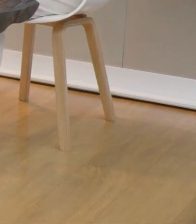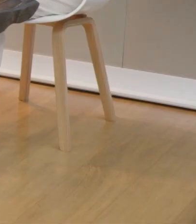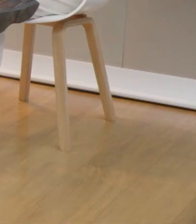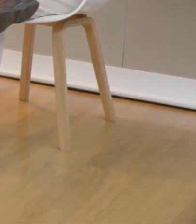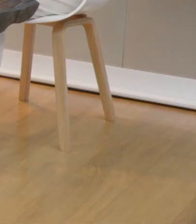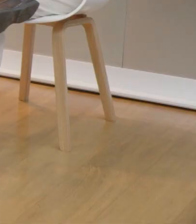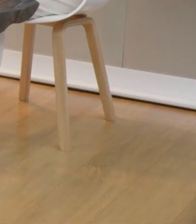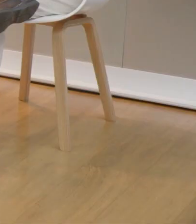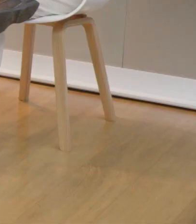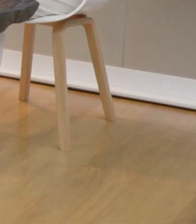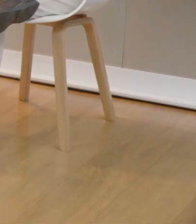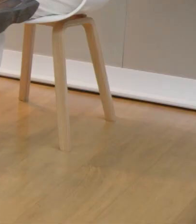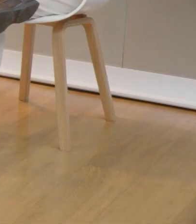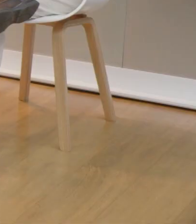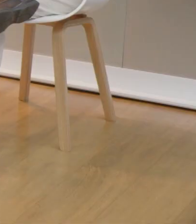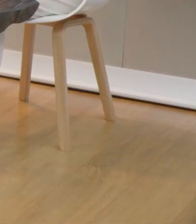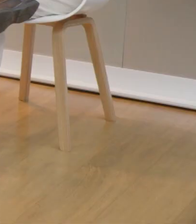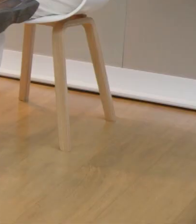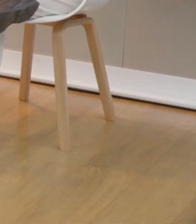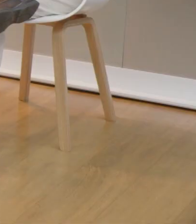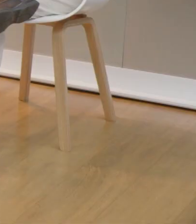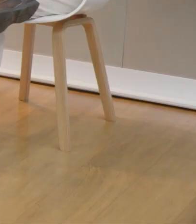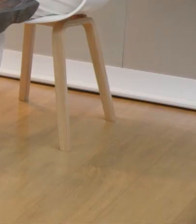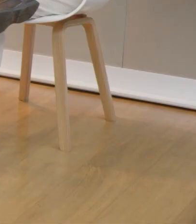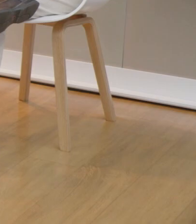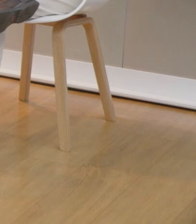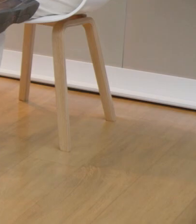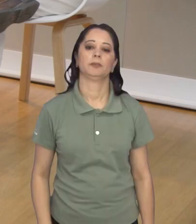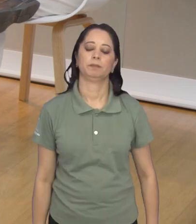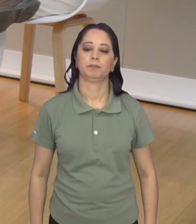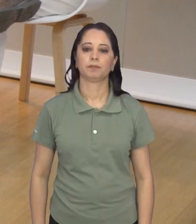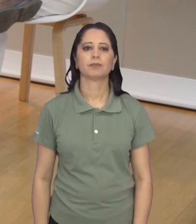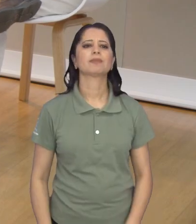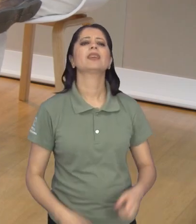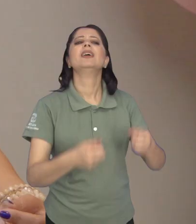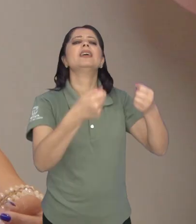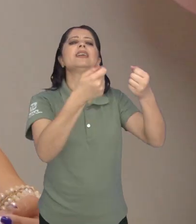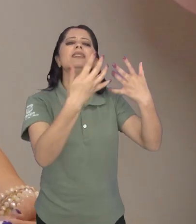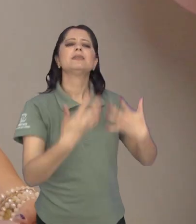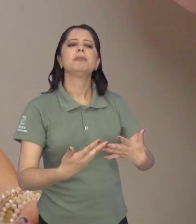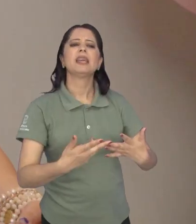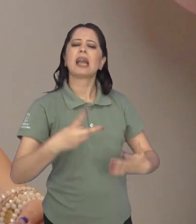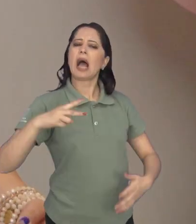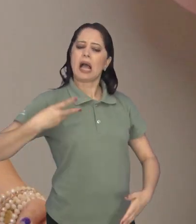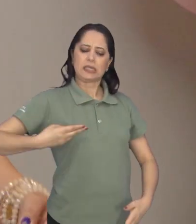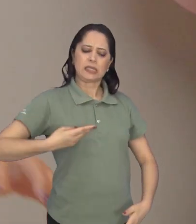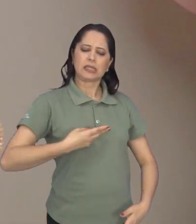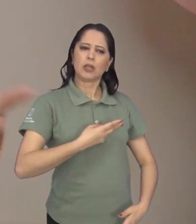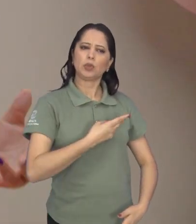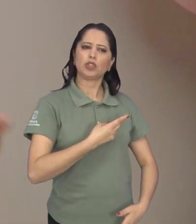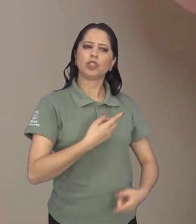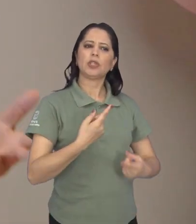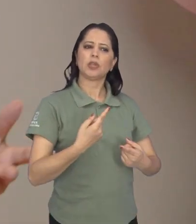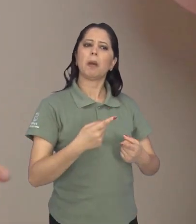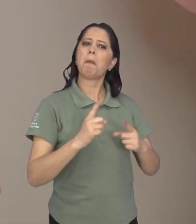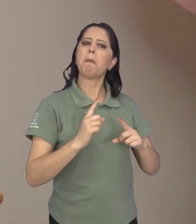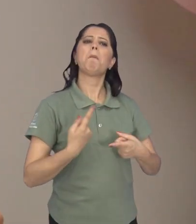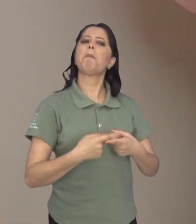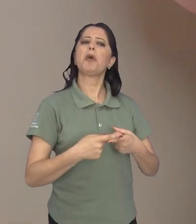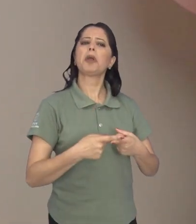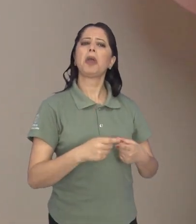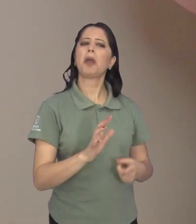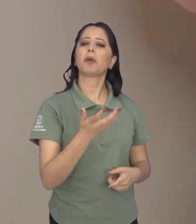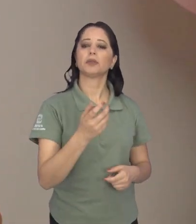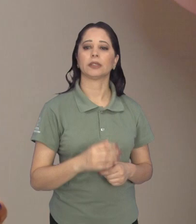história. Continuo nativo no automobilismo, continuo competindo. Doutor, explica essa cirurgia pra gente. Geralmente, em quais casos que